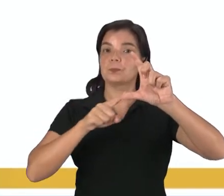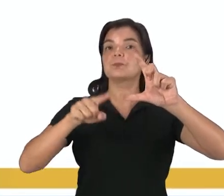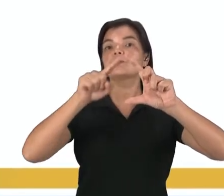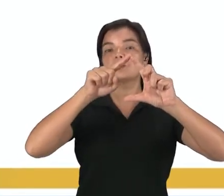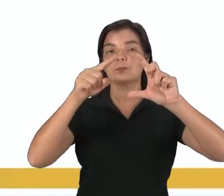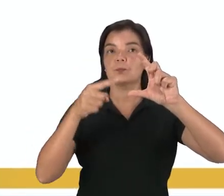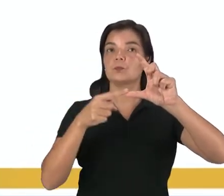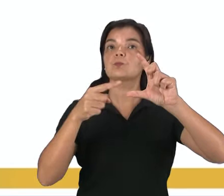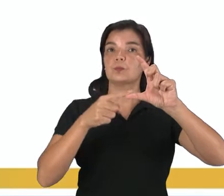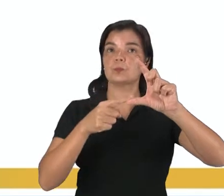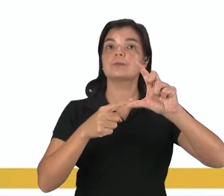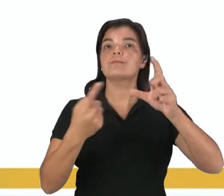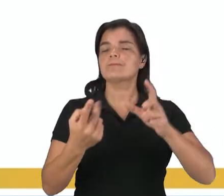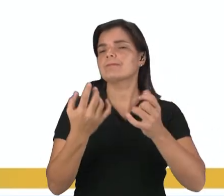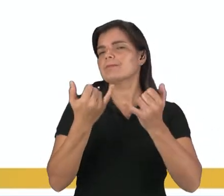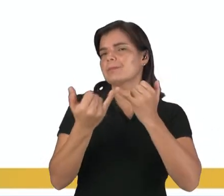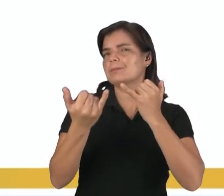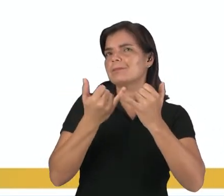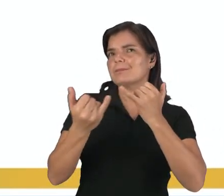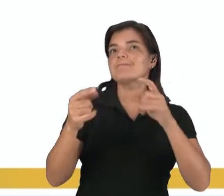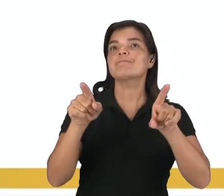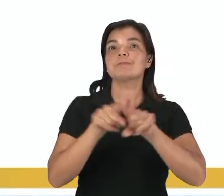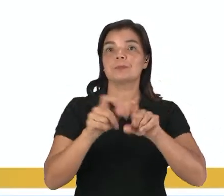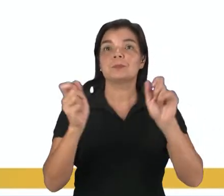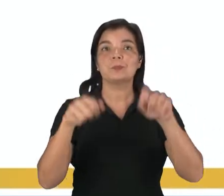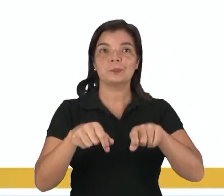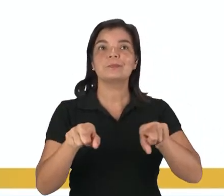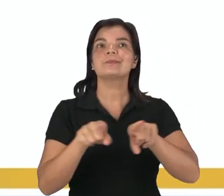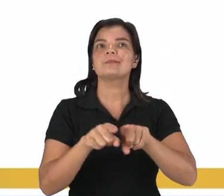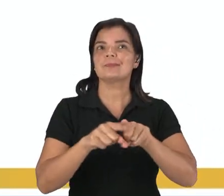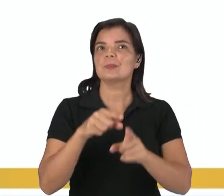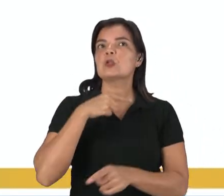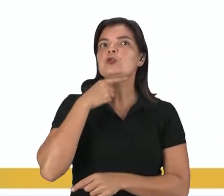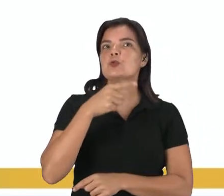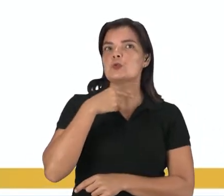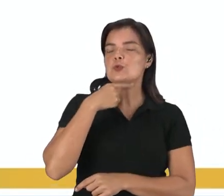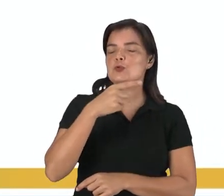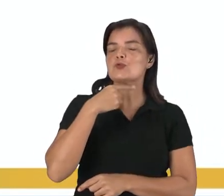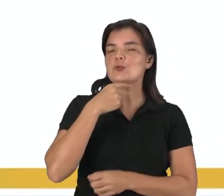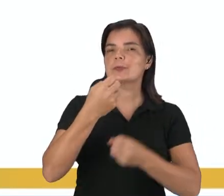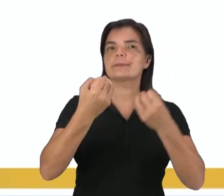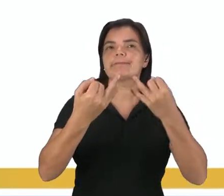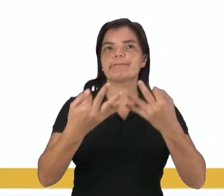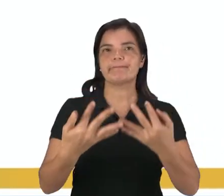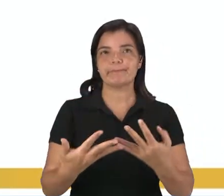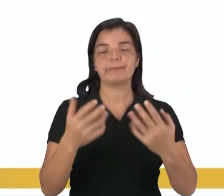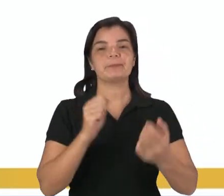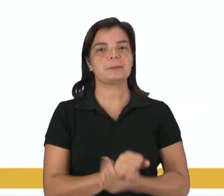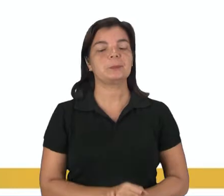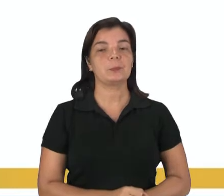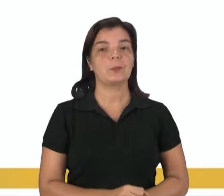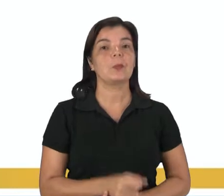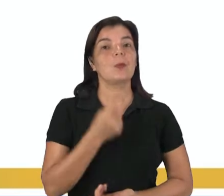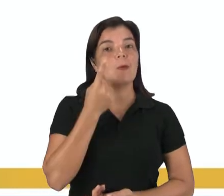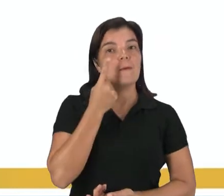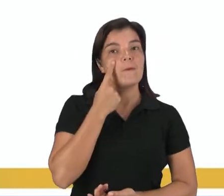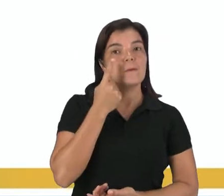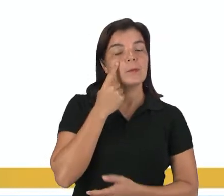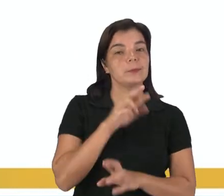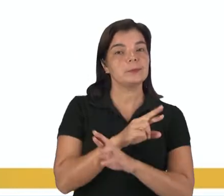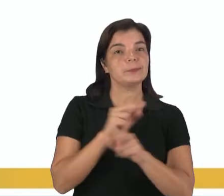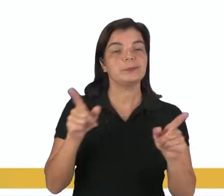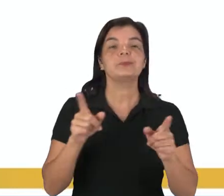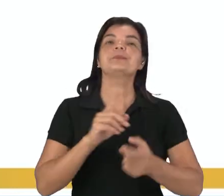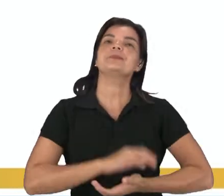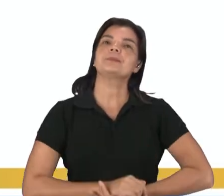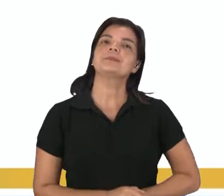são duas figuras geométricas muito parecidas o que pode ocasionar né algumas dúvidas aí sobre as suas definições